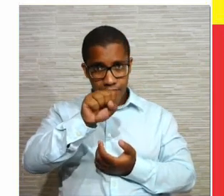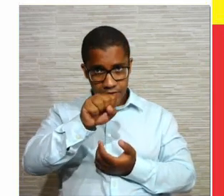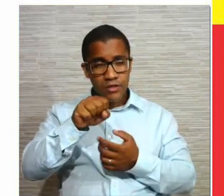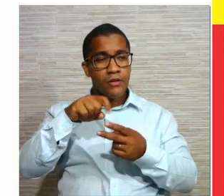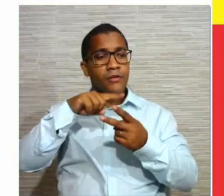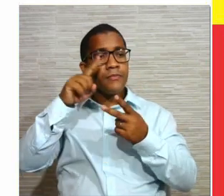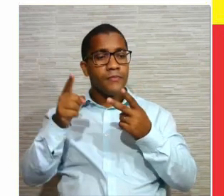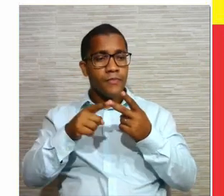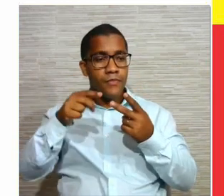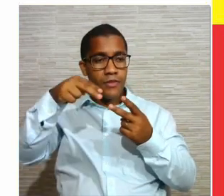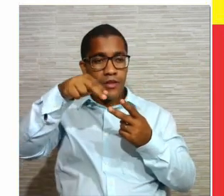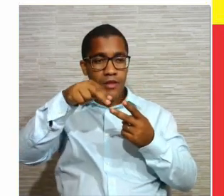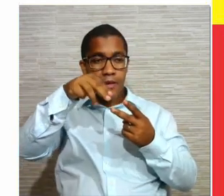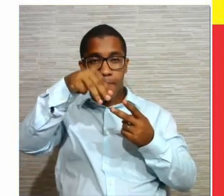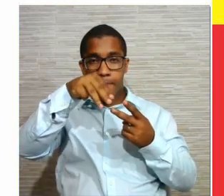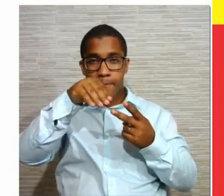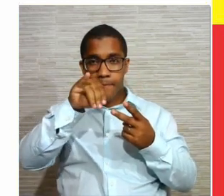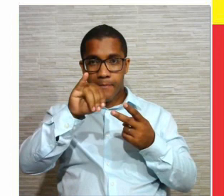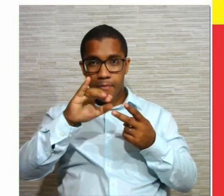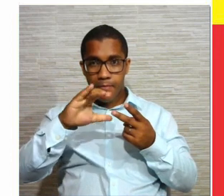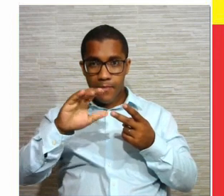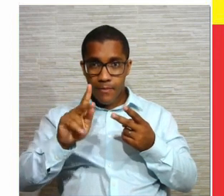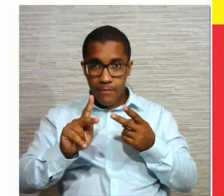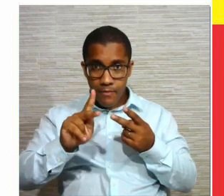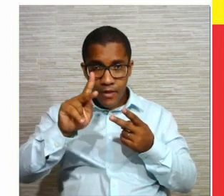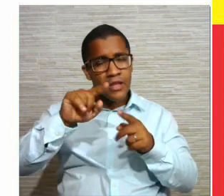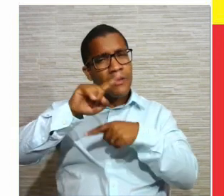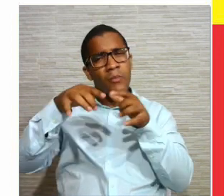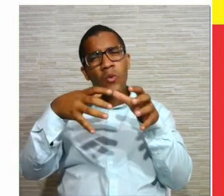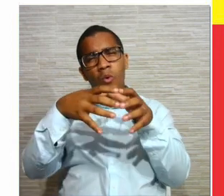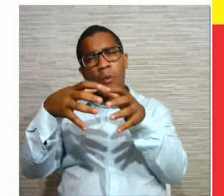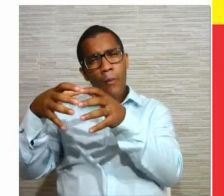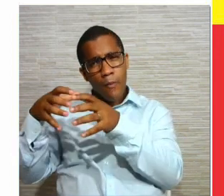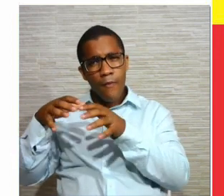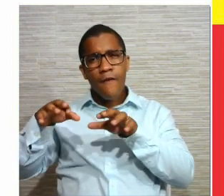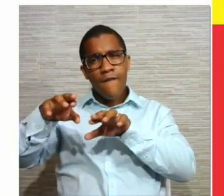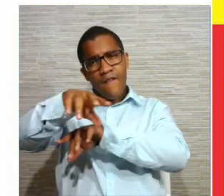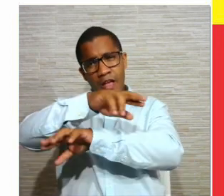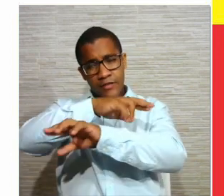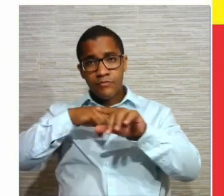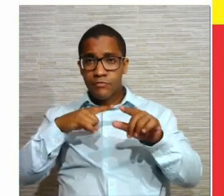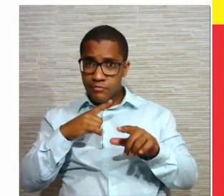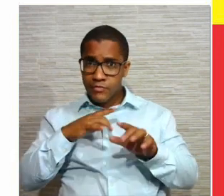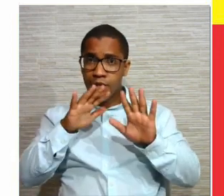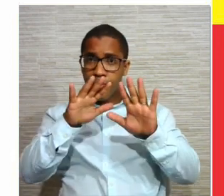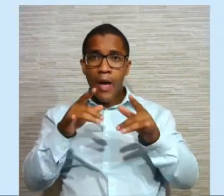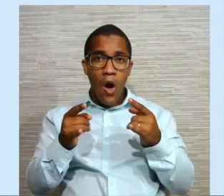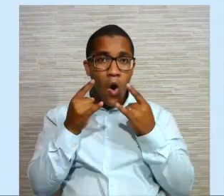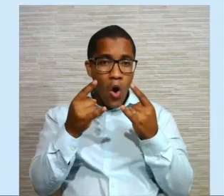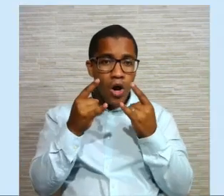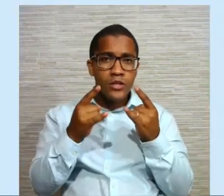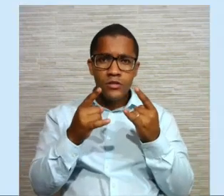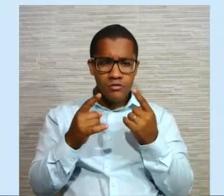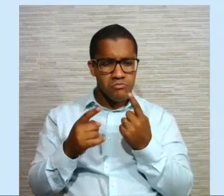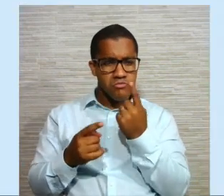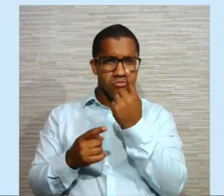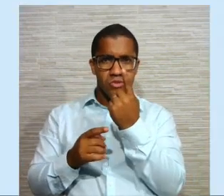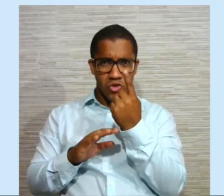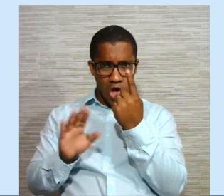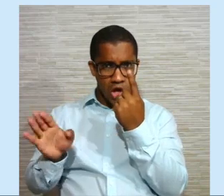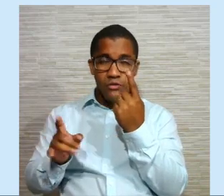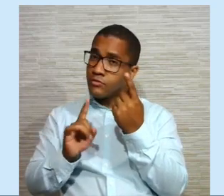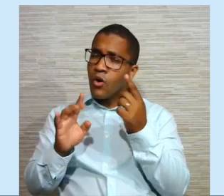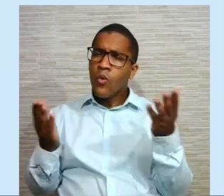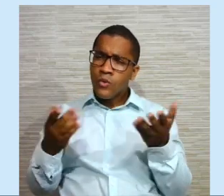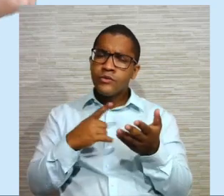Mick Jagger, e depois passou para outros grupos, outras variações de ritmo. Então o rock, ele não ficou num só, né? Hoje a gente